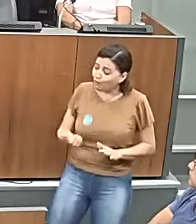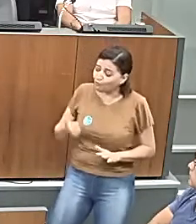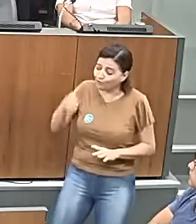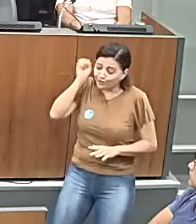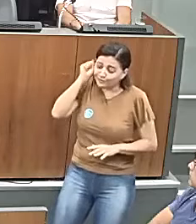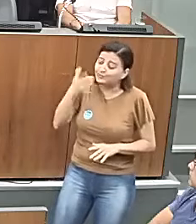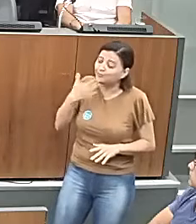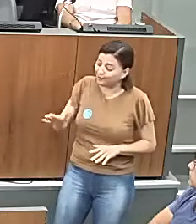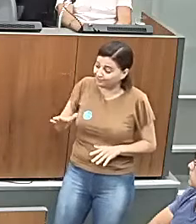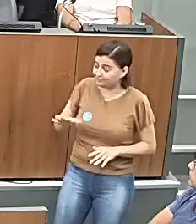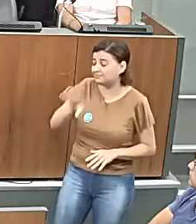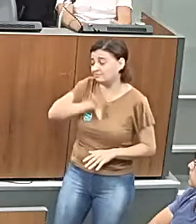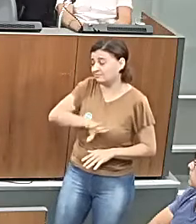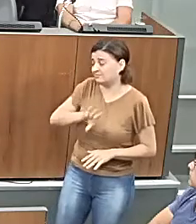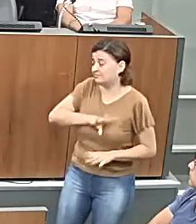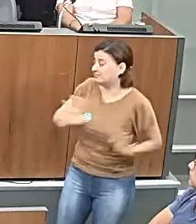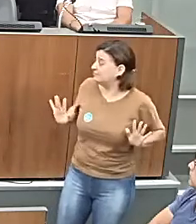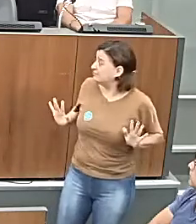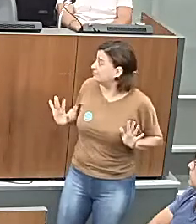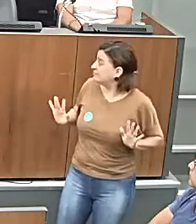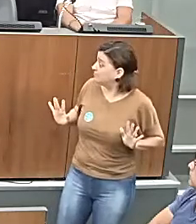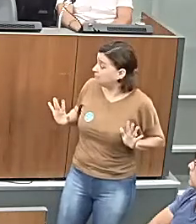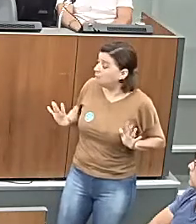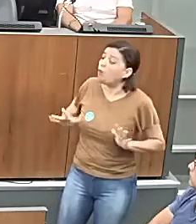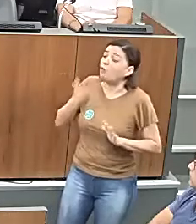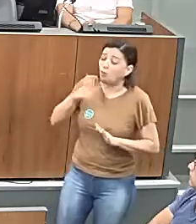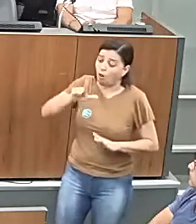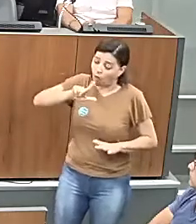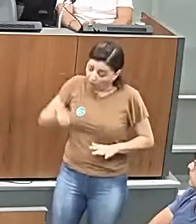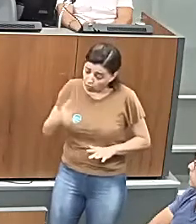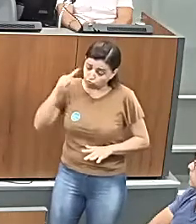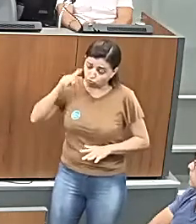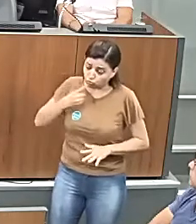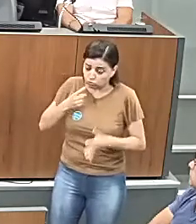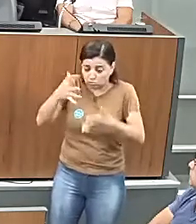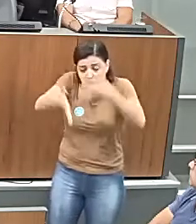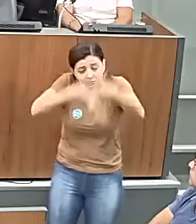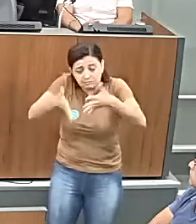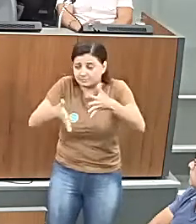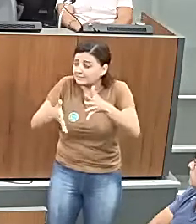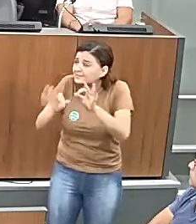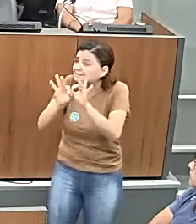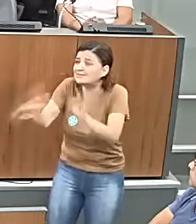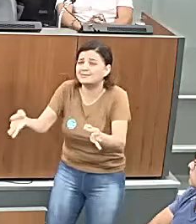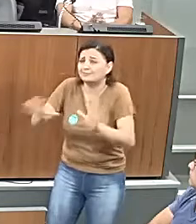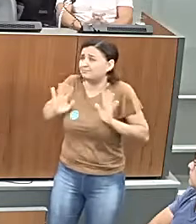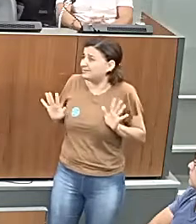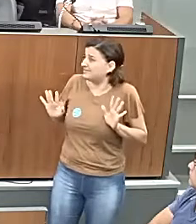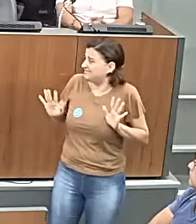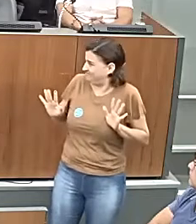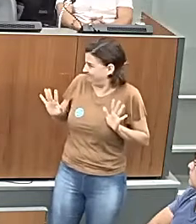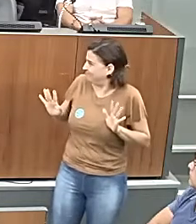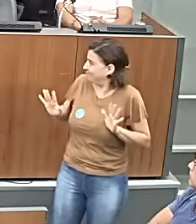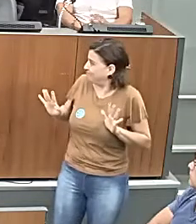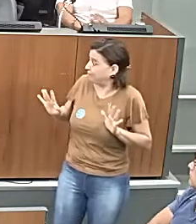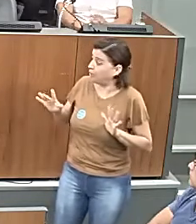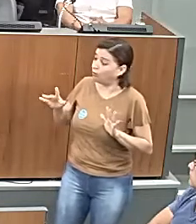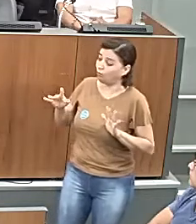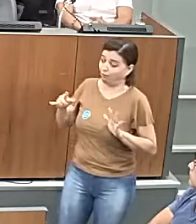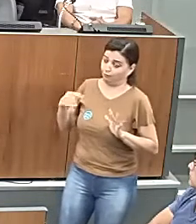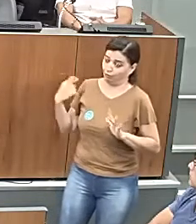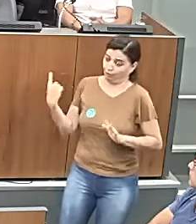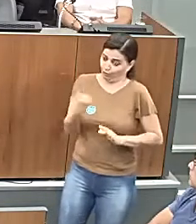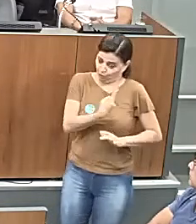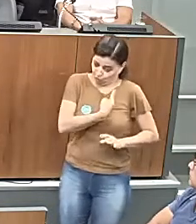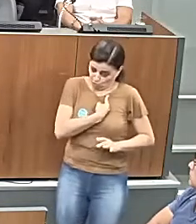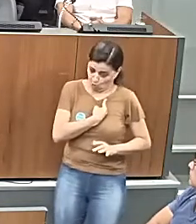tem. Porque tem uma primeira língua, que é o português. A nossa primeira língua é a língua de sinais. É